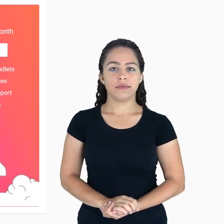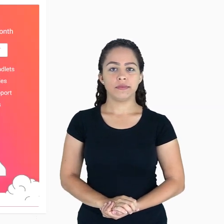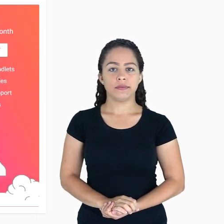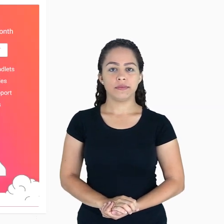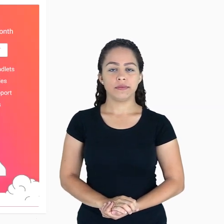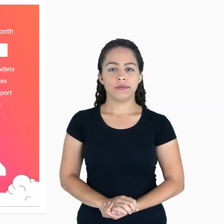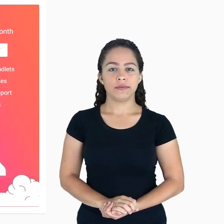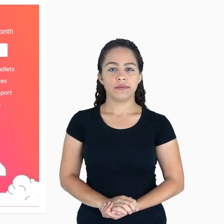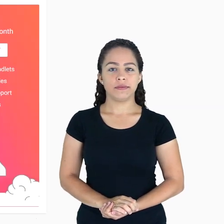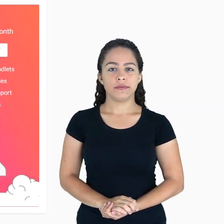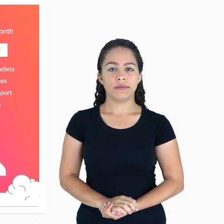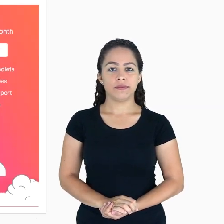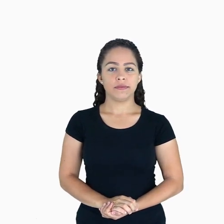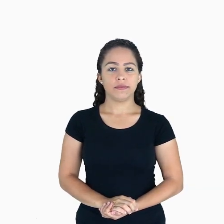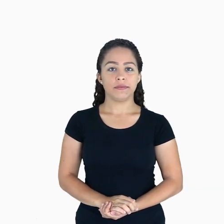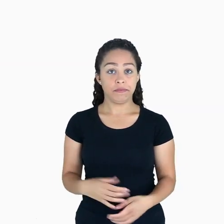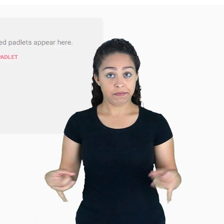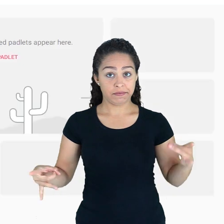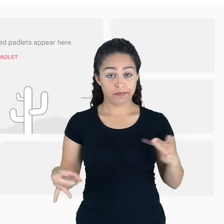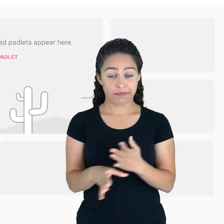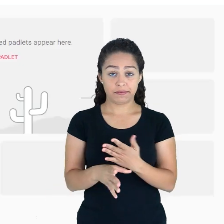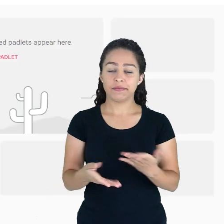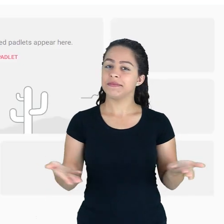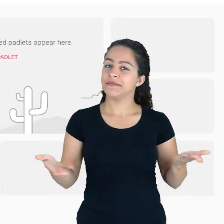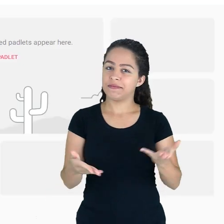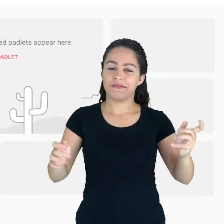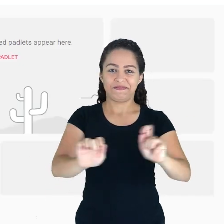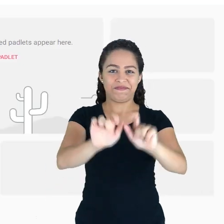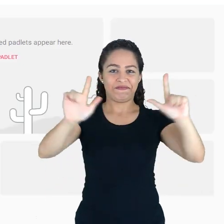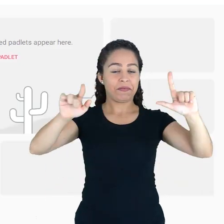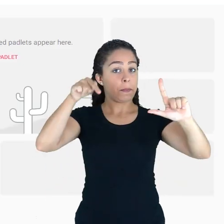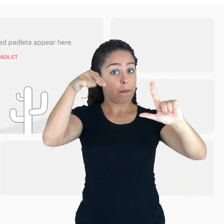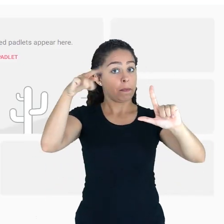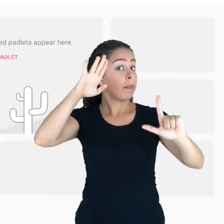Pronto, a gente chegou agora na tela principal